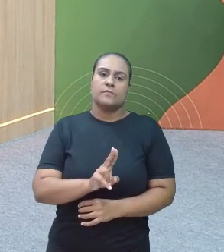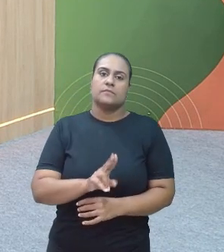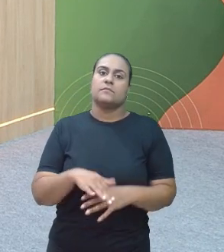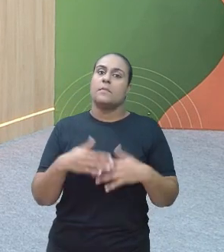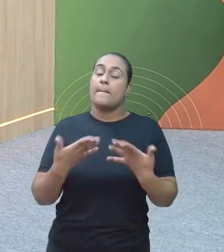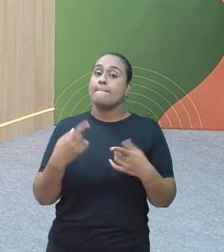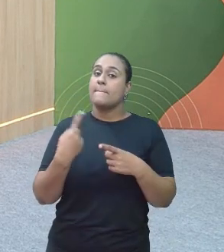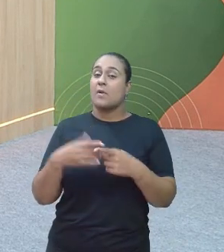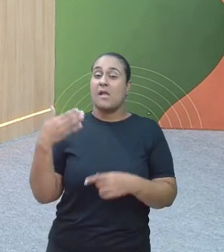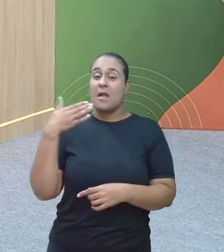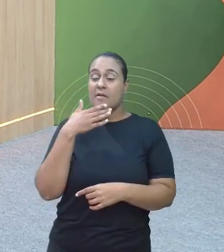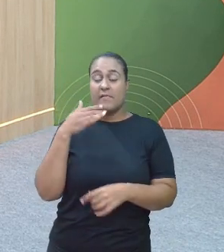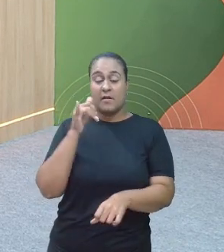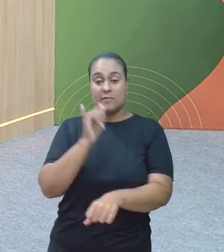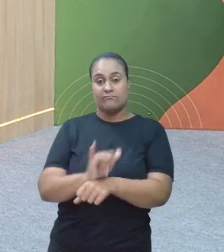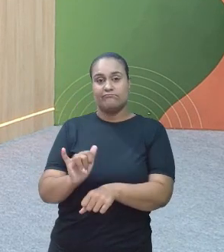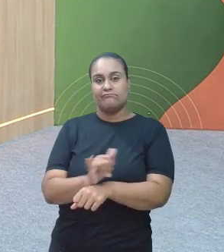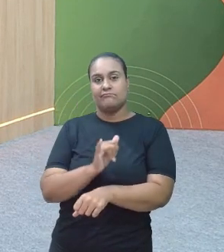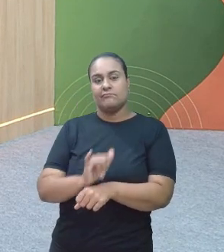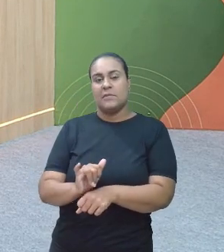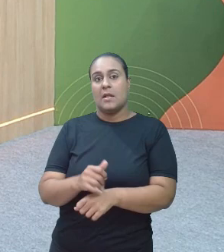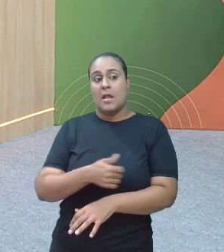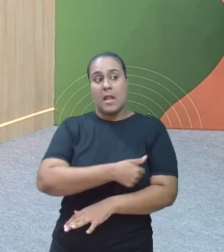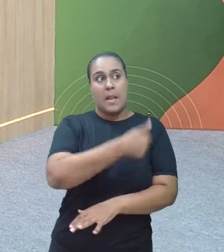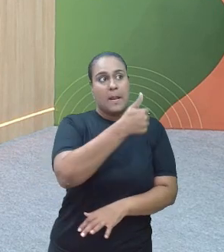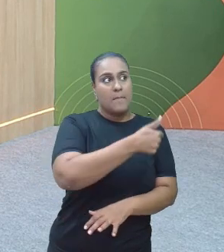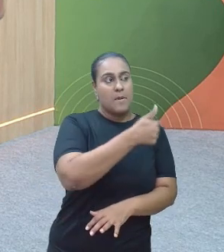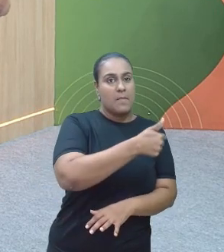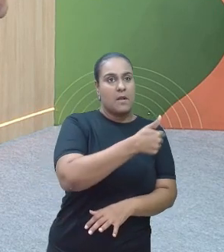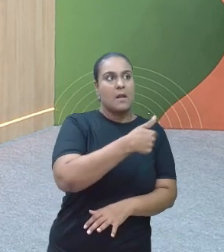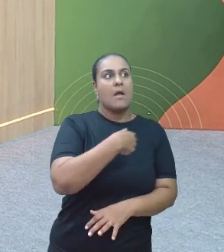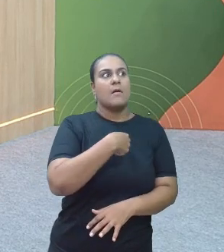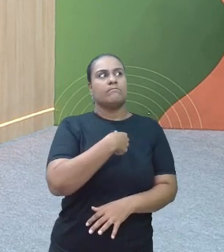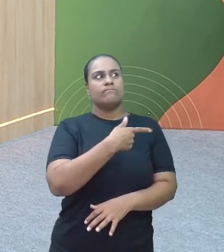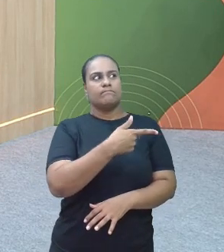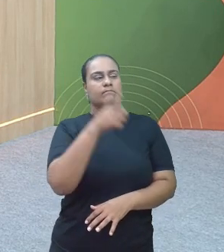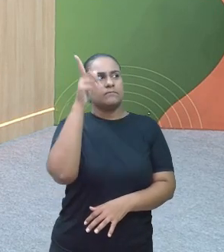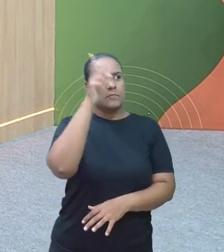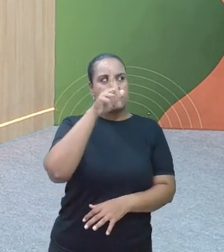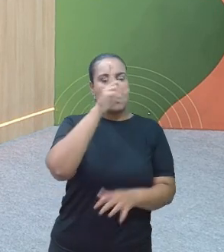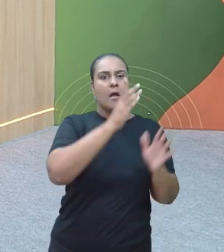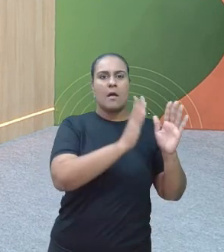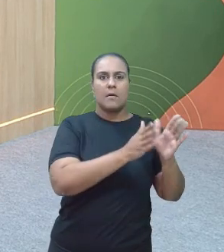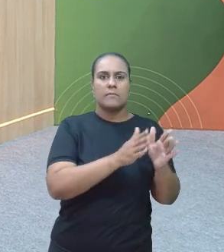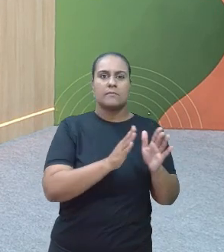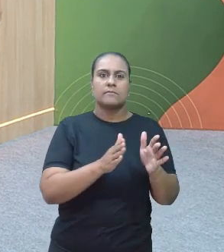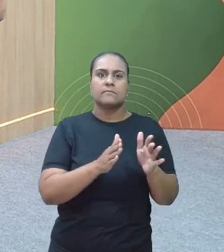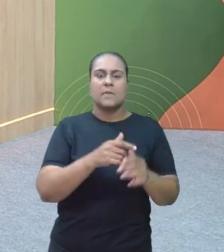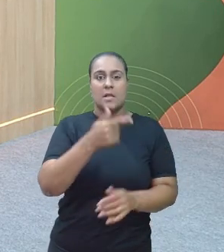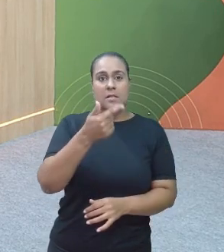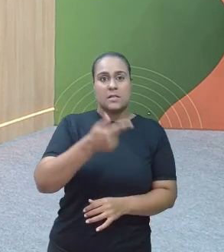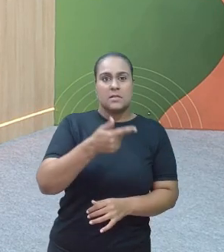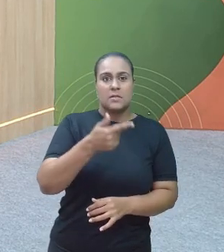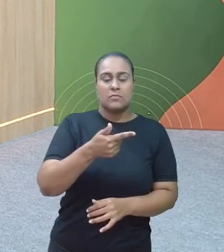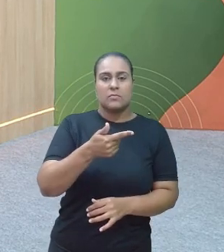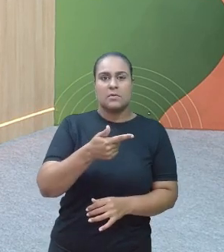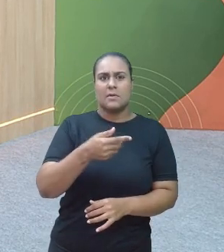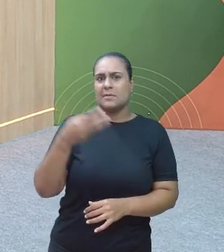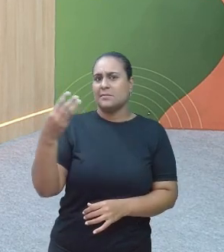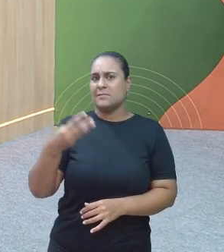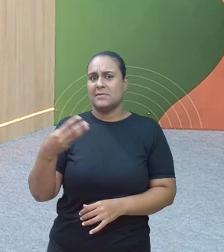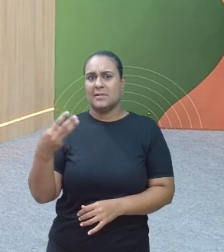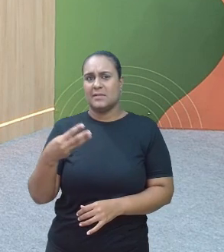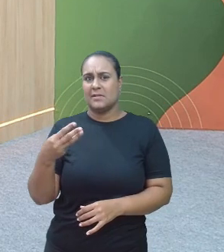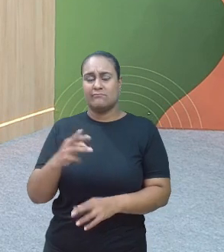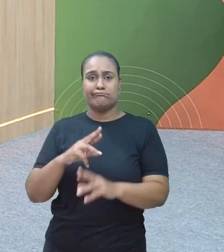da estratégia é quando você, na primeira posição, você estabelece uma ordem, na segunda posição uma outra e na